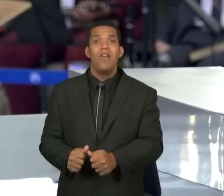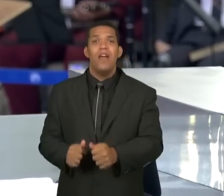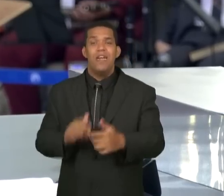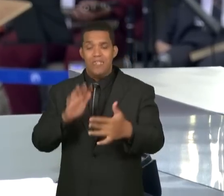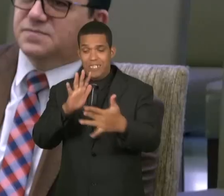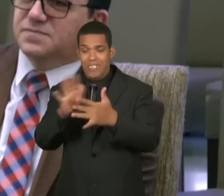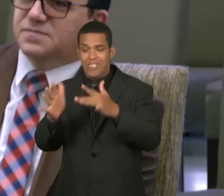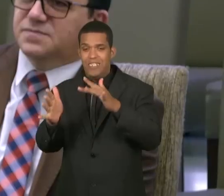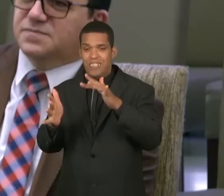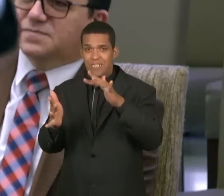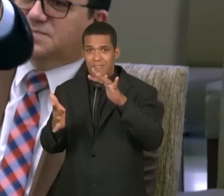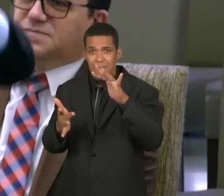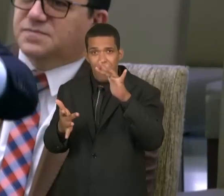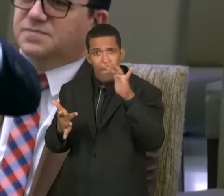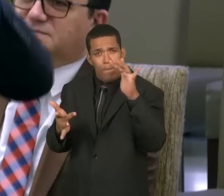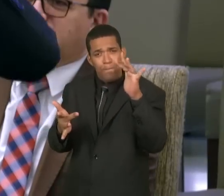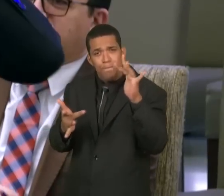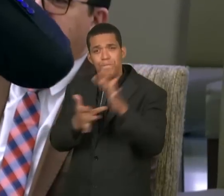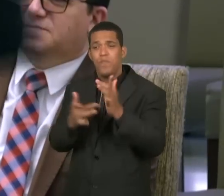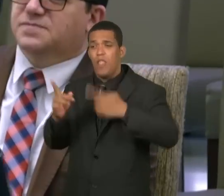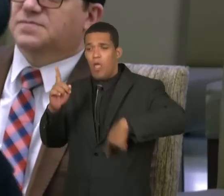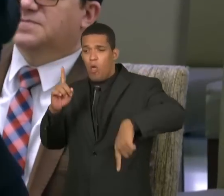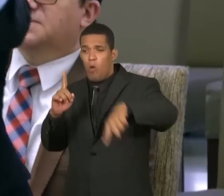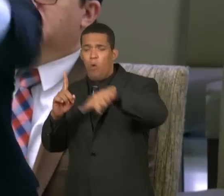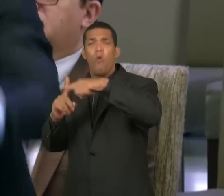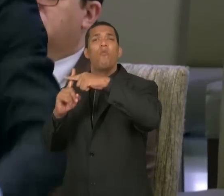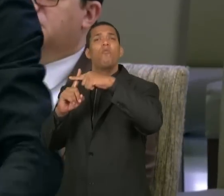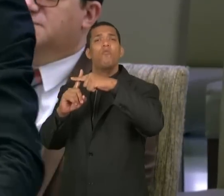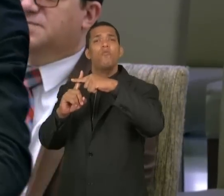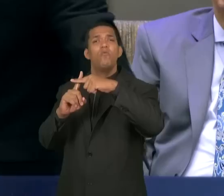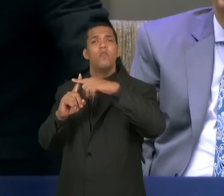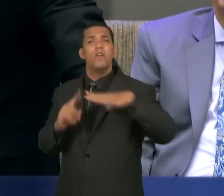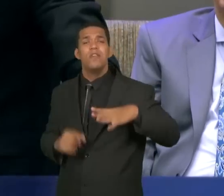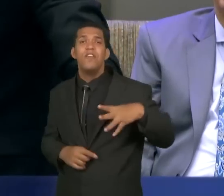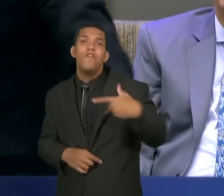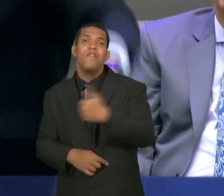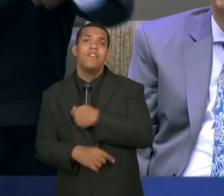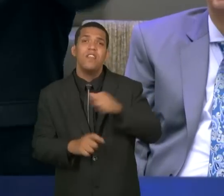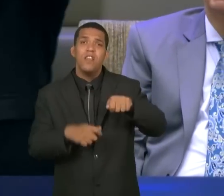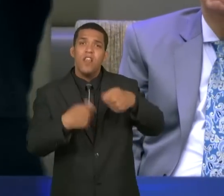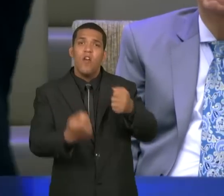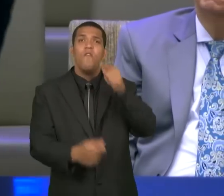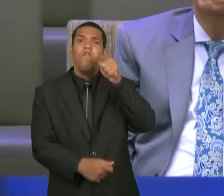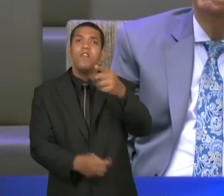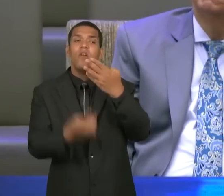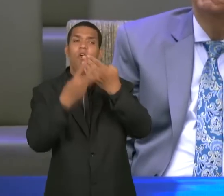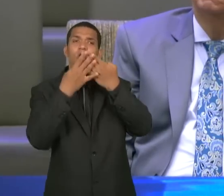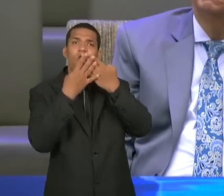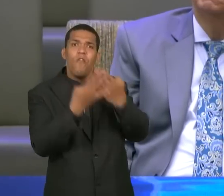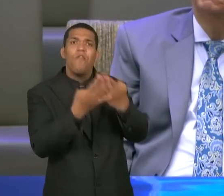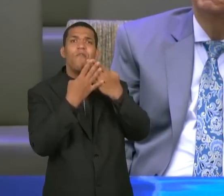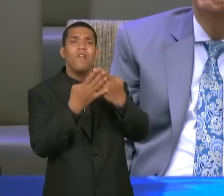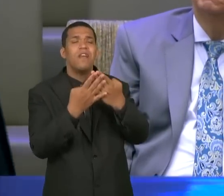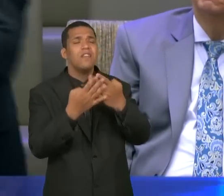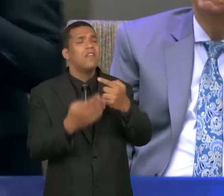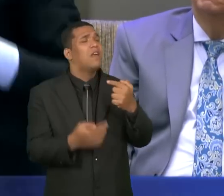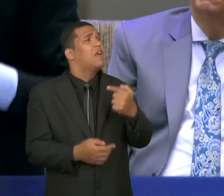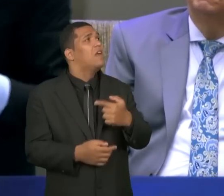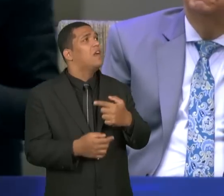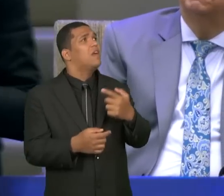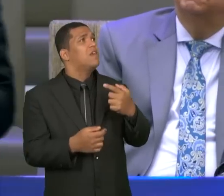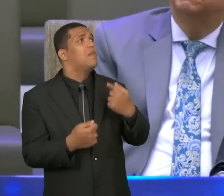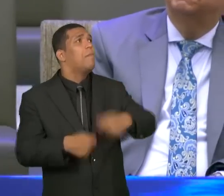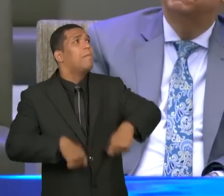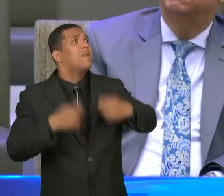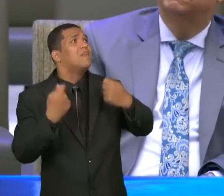a cédula que tinha era contrária confessa com a tua boca esta noite que tu precisas dele e